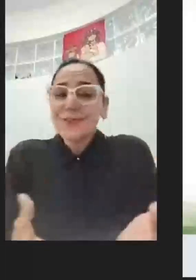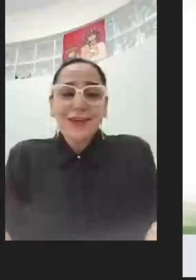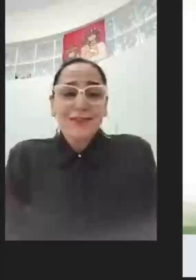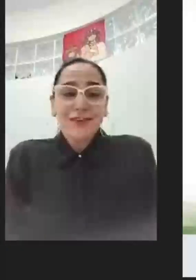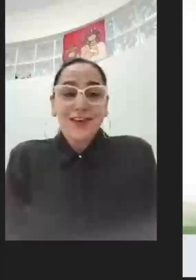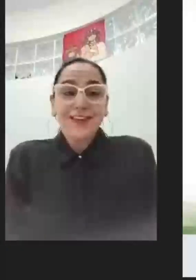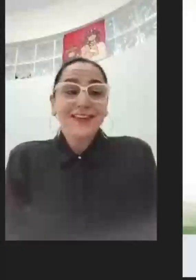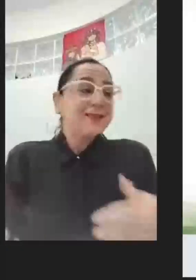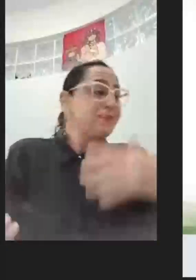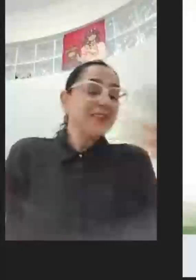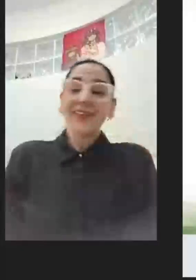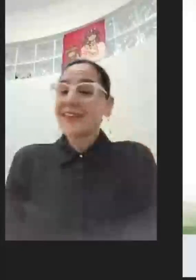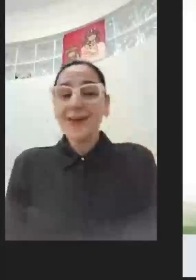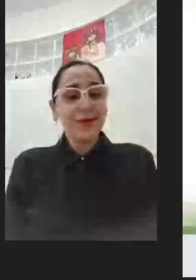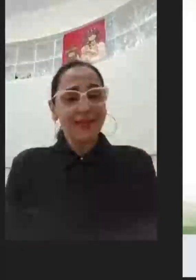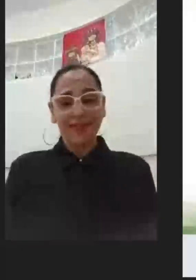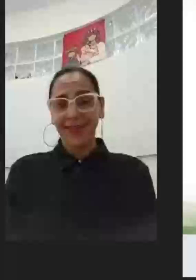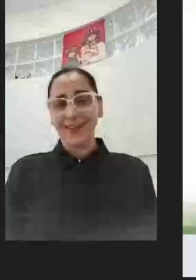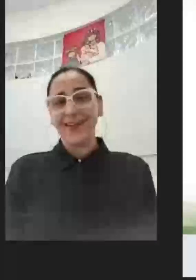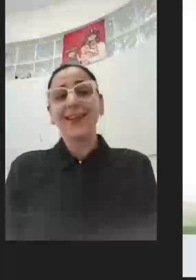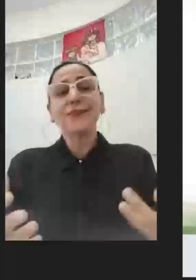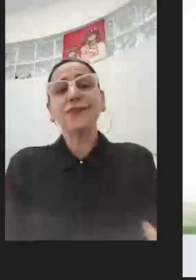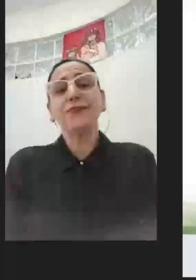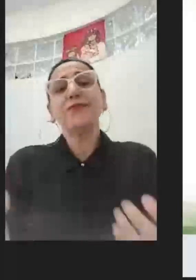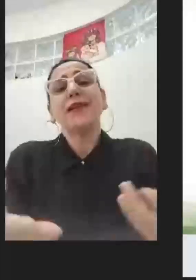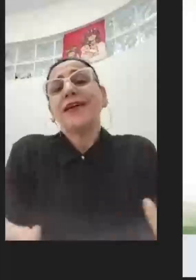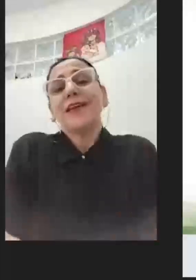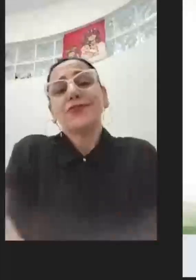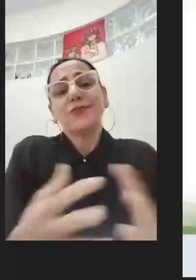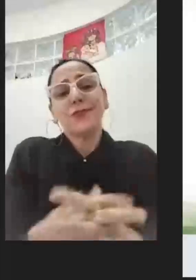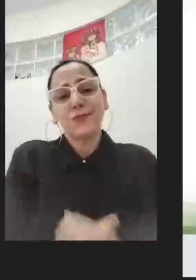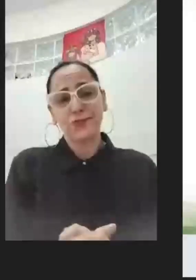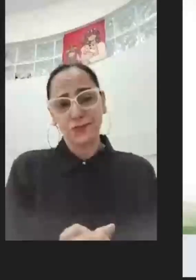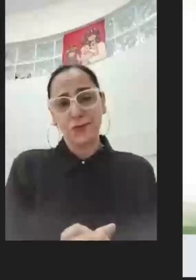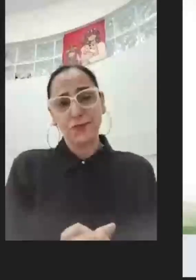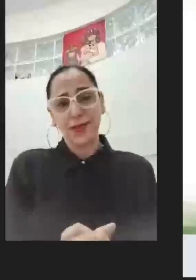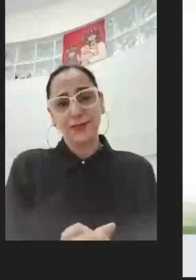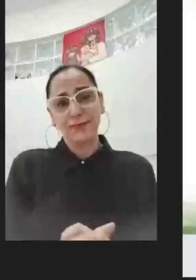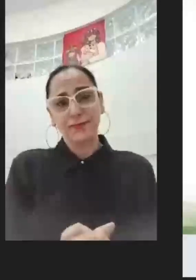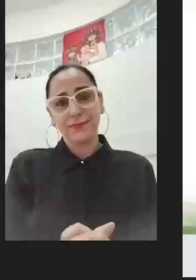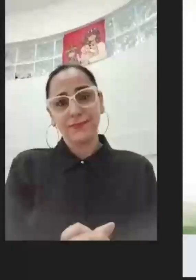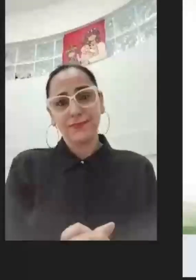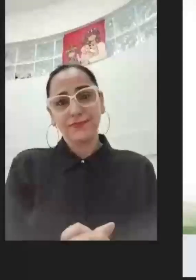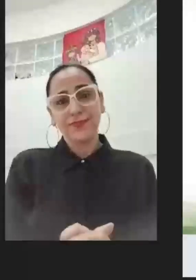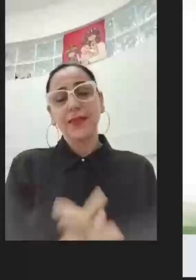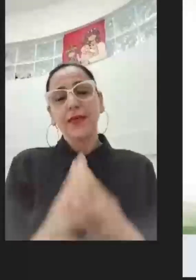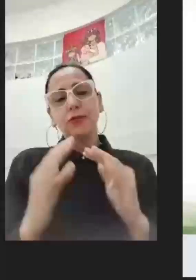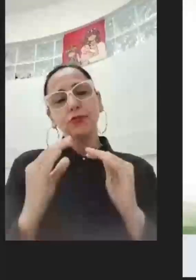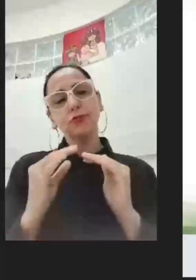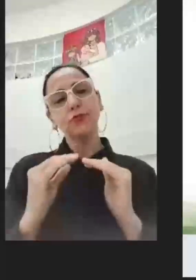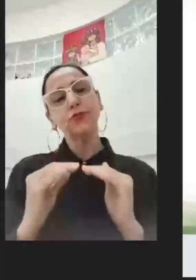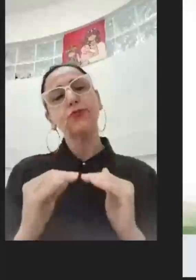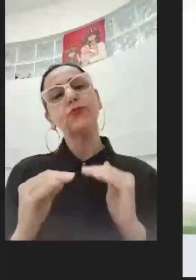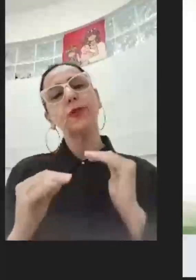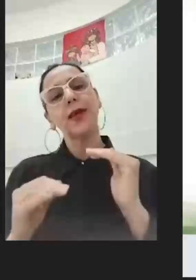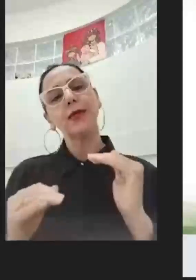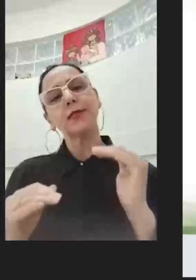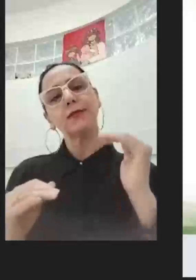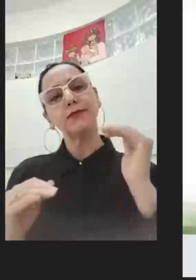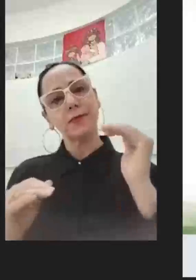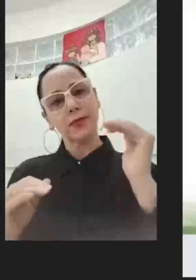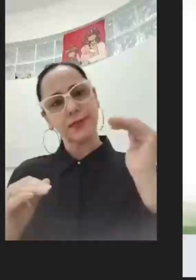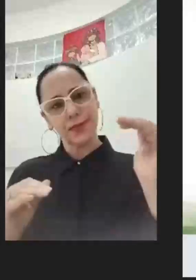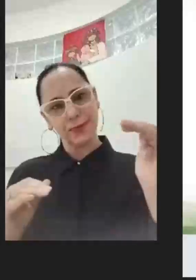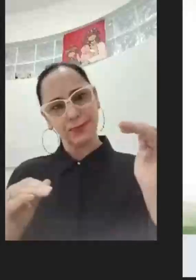inteira, e aí eu nem tomei café ainda, e a Maitê, ela dormiu, ela relaxou depois de tomar um banho.